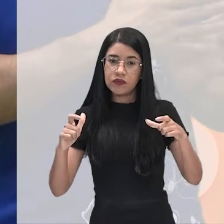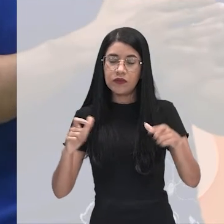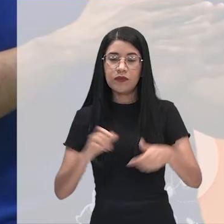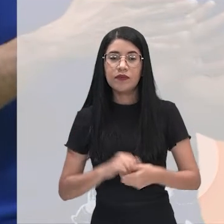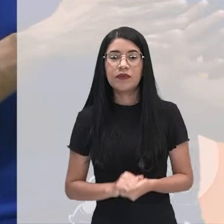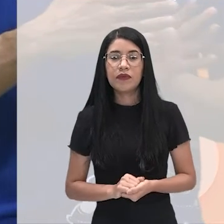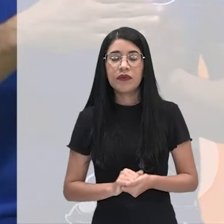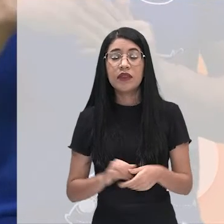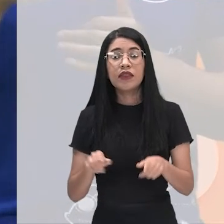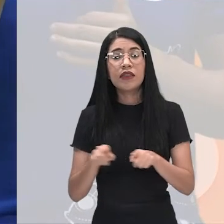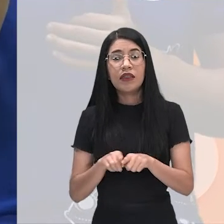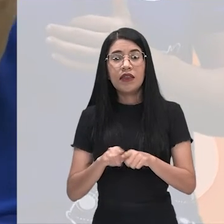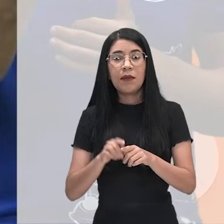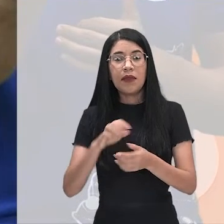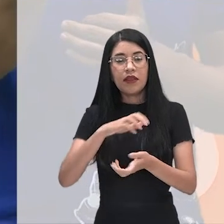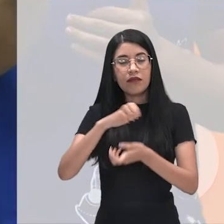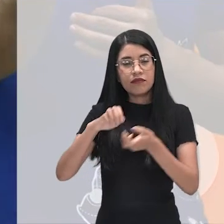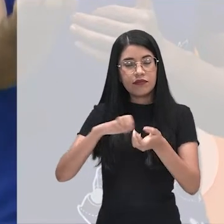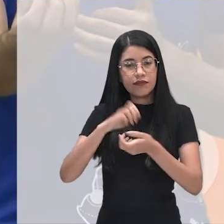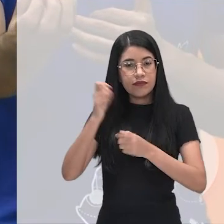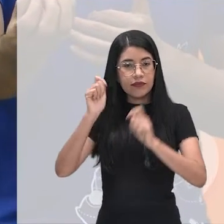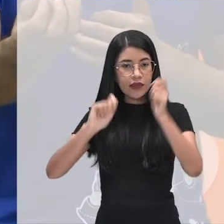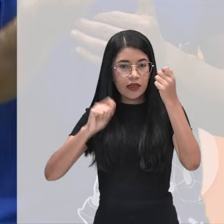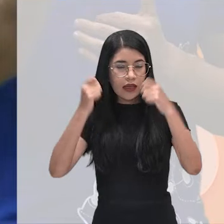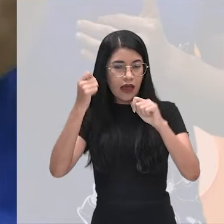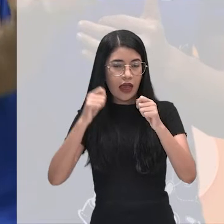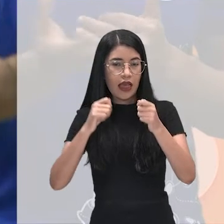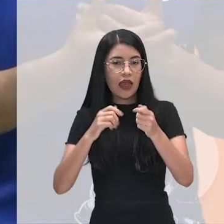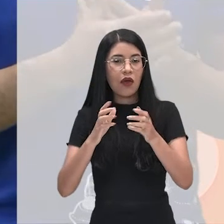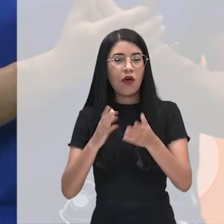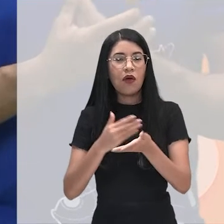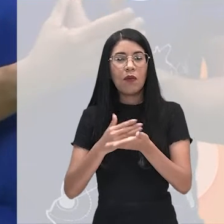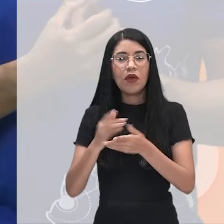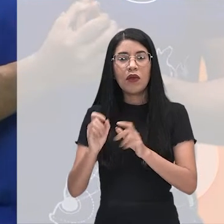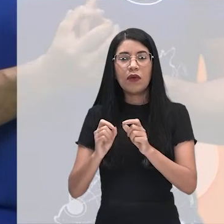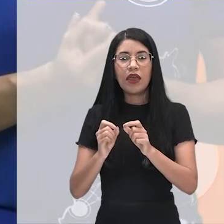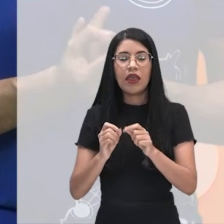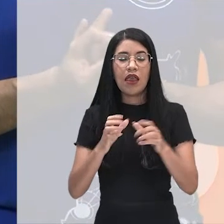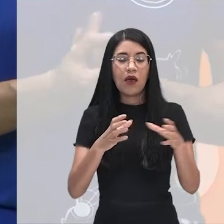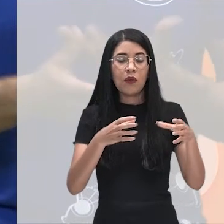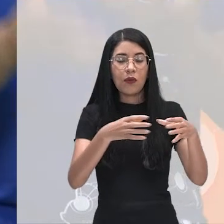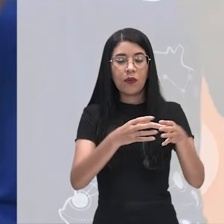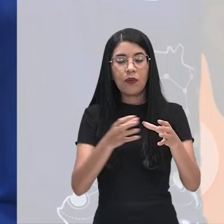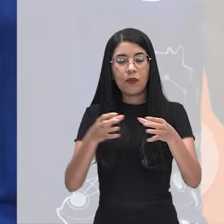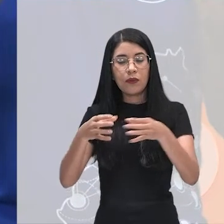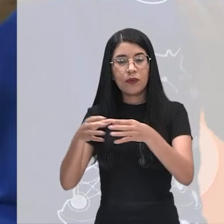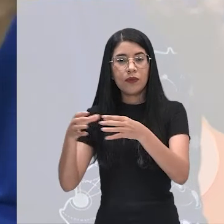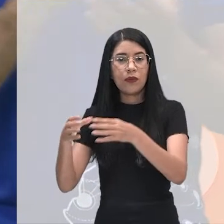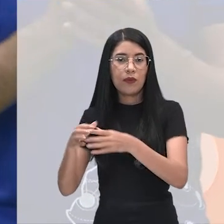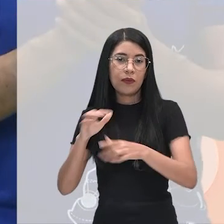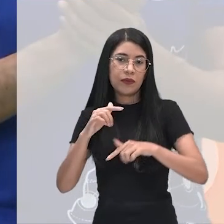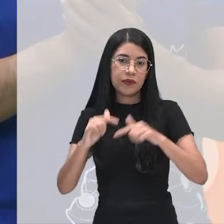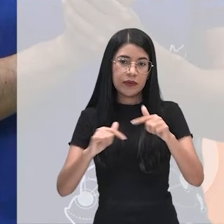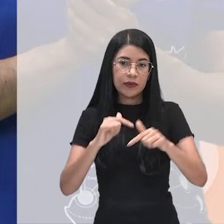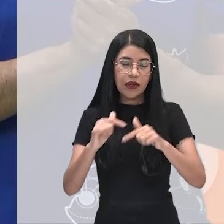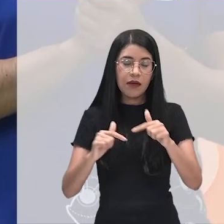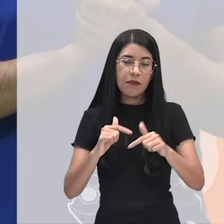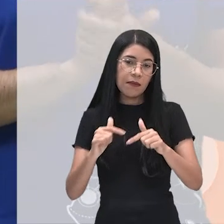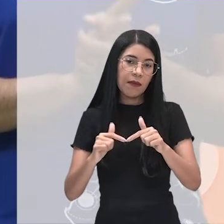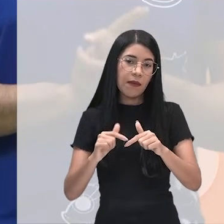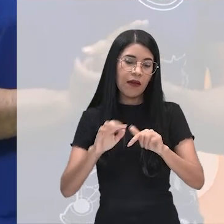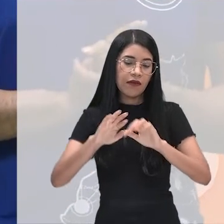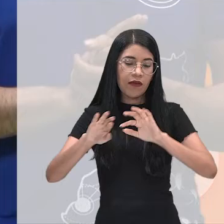vai sair do campo e ir em direção à cidade em busca ali dos postos de trabalho que estavam surgindo na primeira